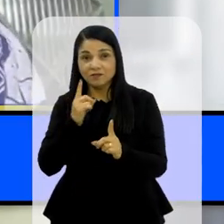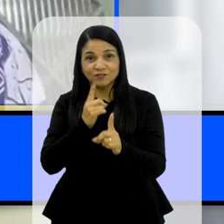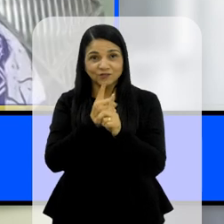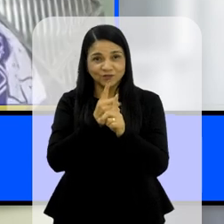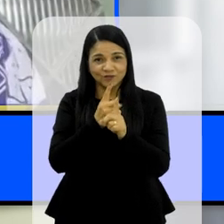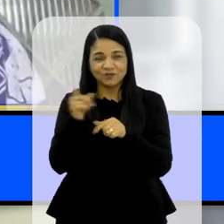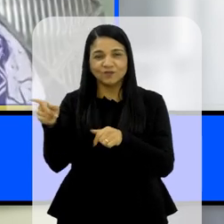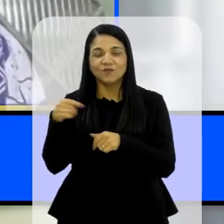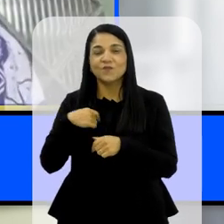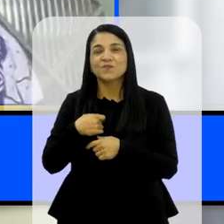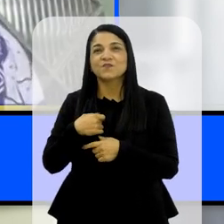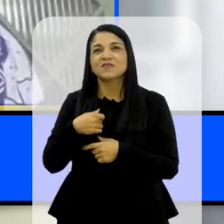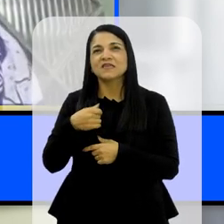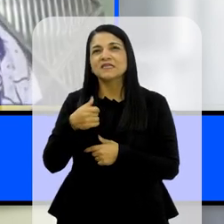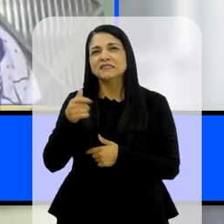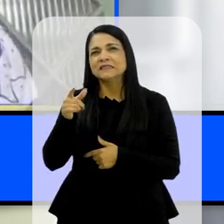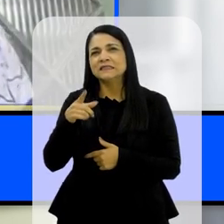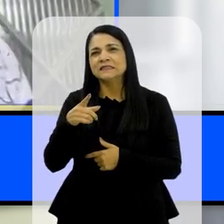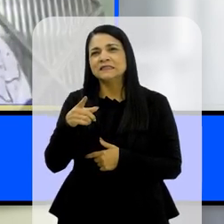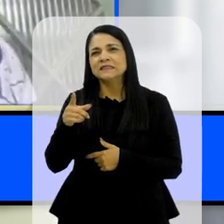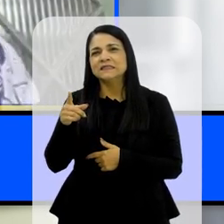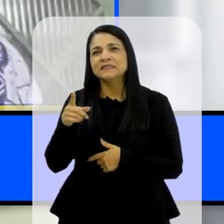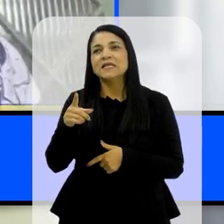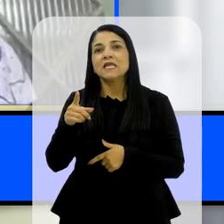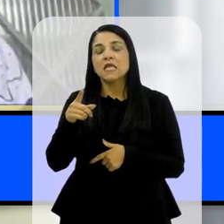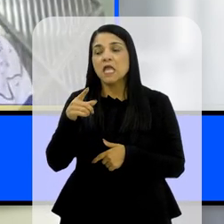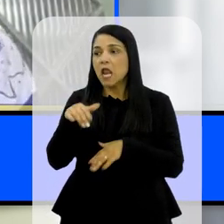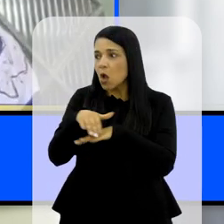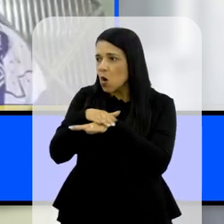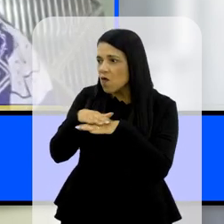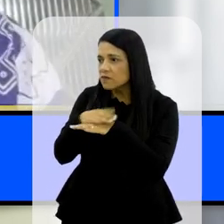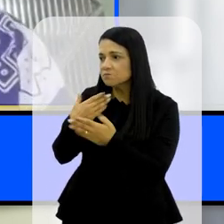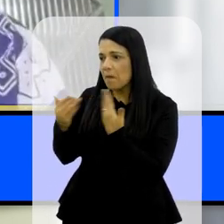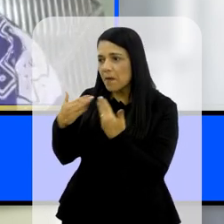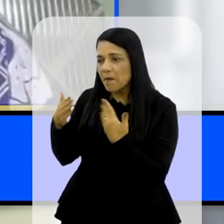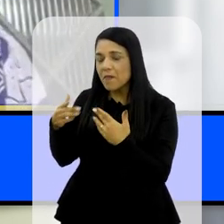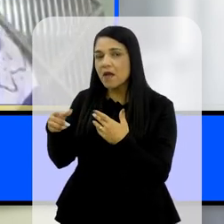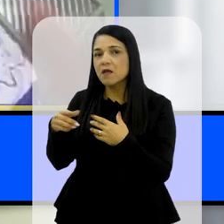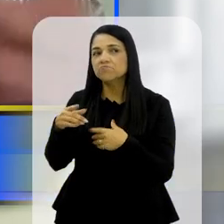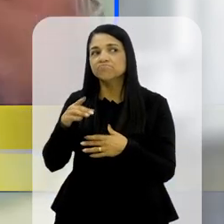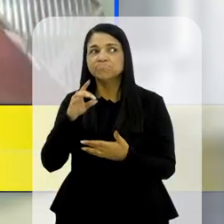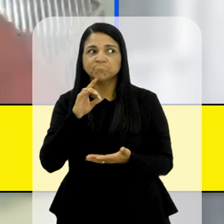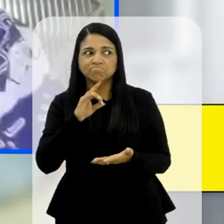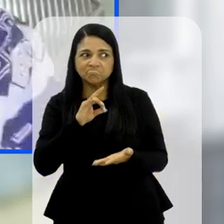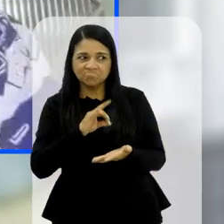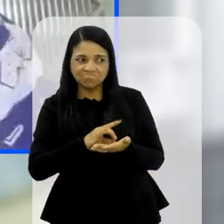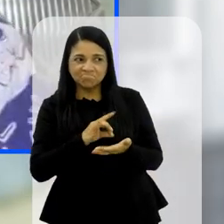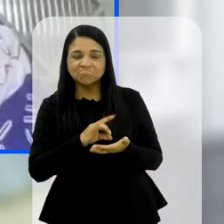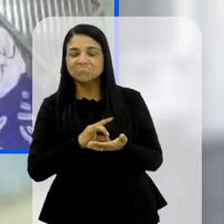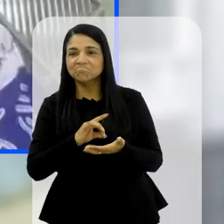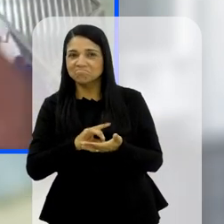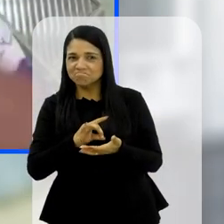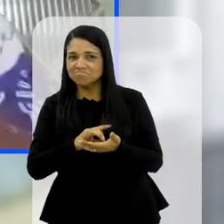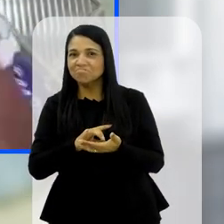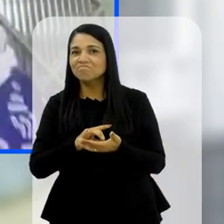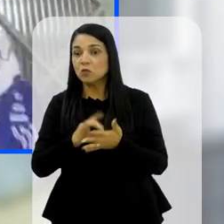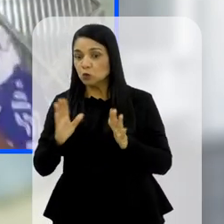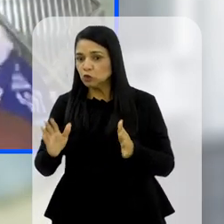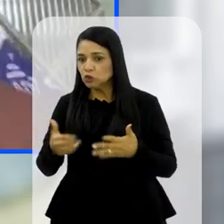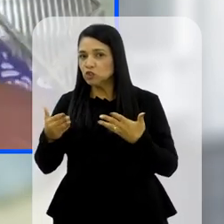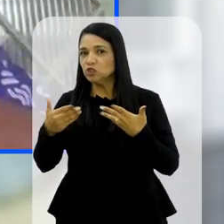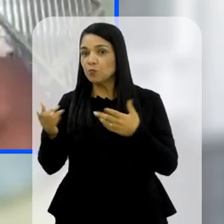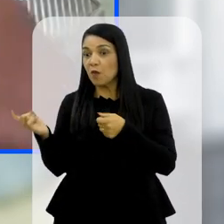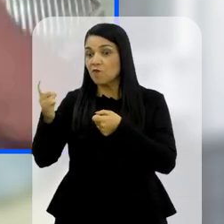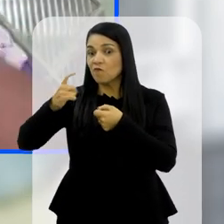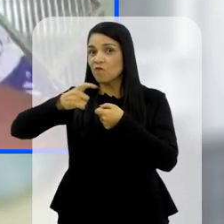falou isso. Agora de novo, a gente se encontrou no show que ela fez agora tem 3 dias, e aí ela também comentou disso. Ela falou: talvez